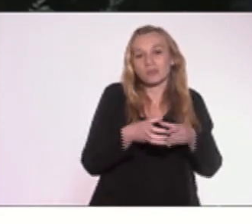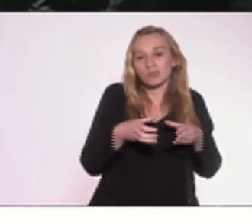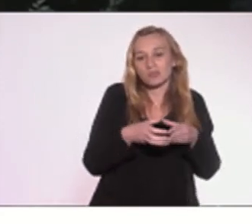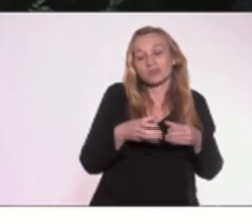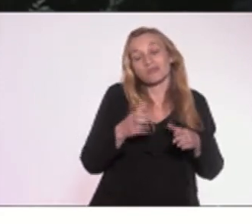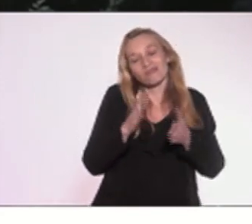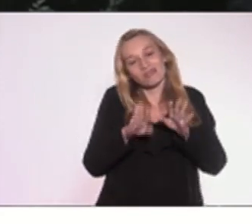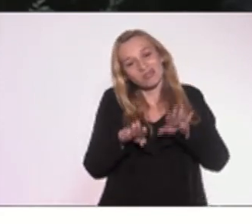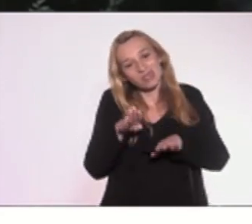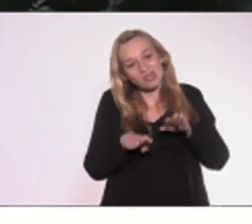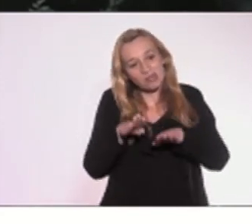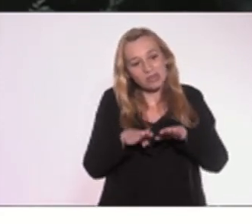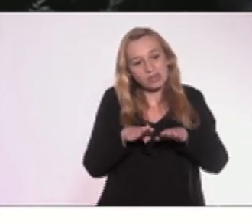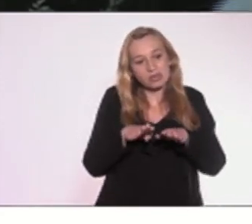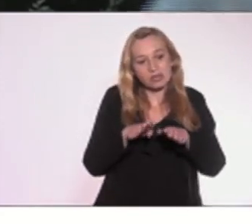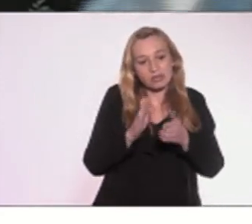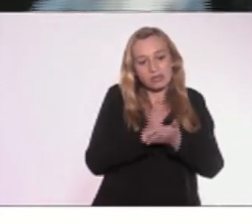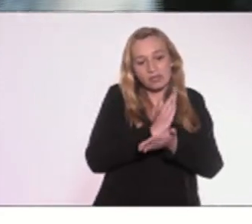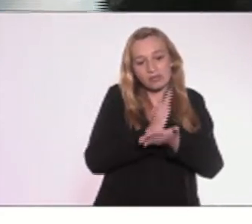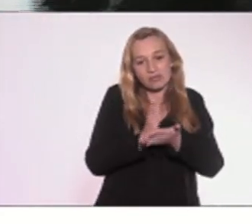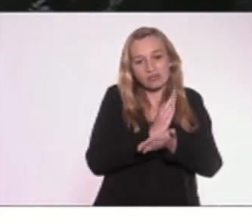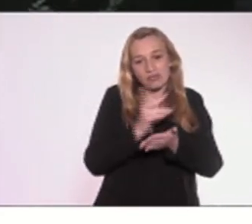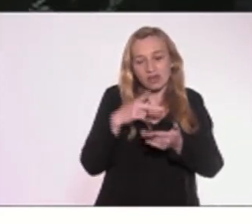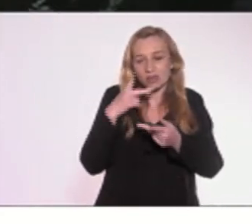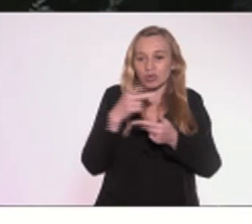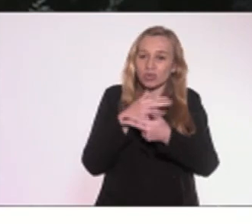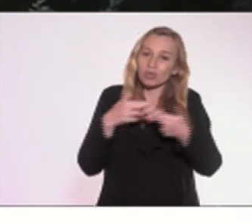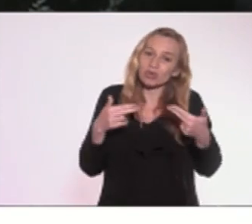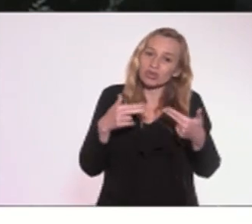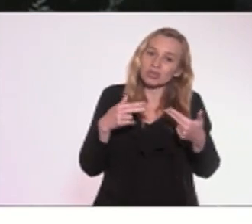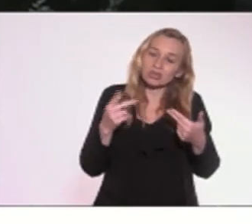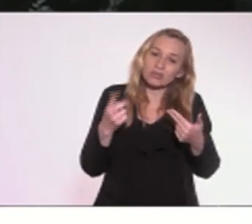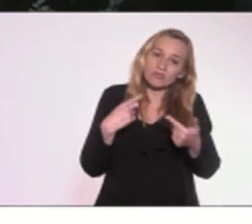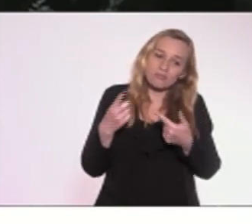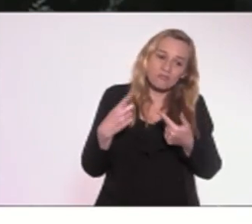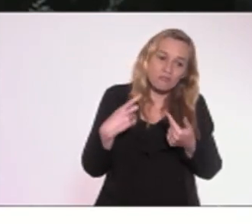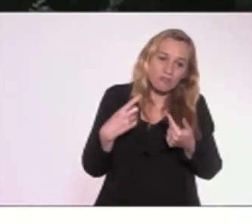Às vezes falamos coisas um para o outro